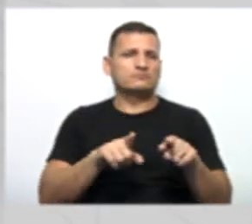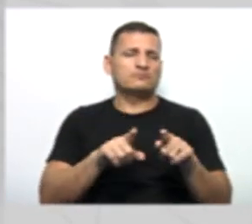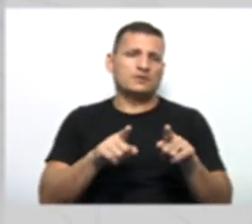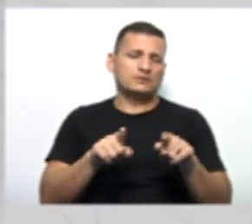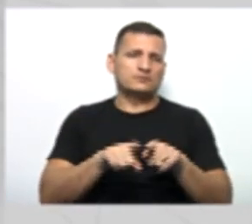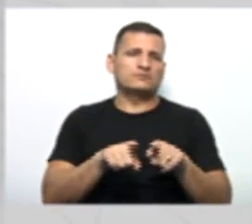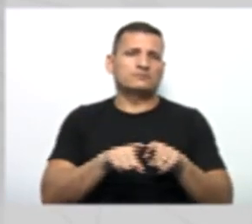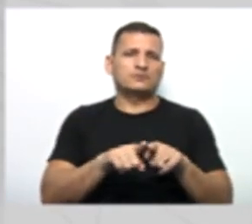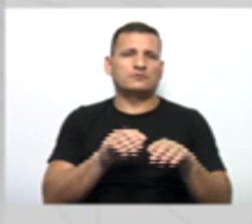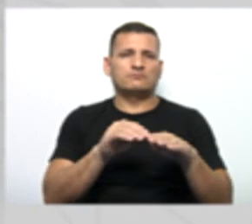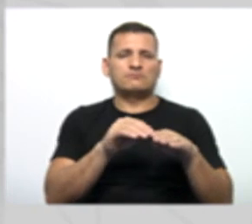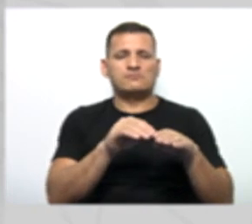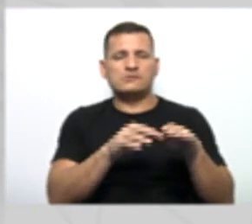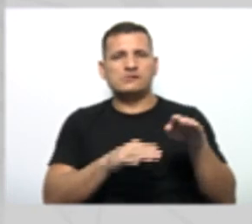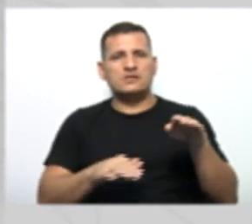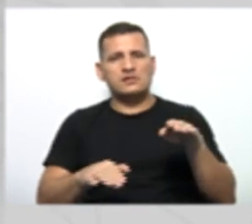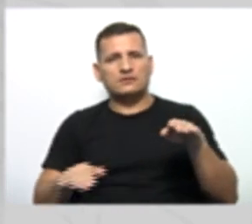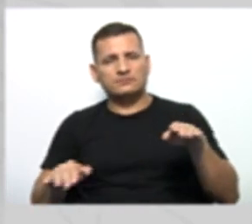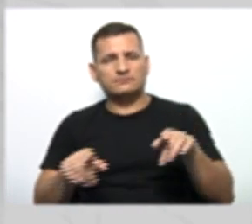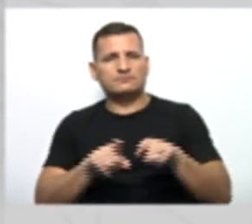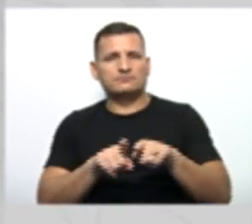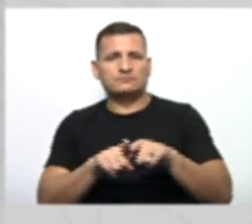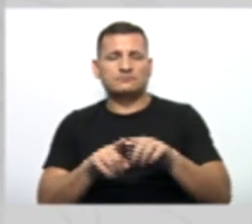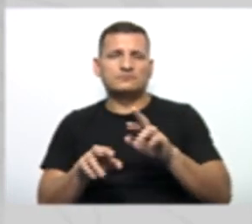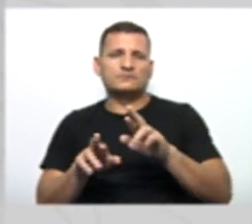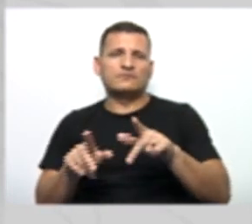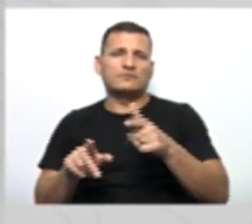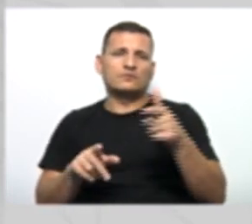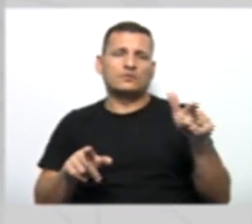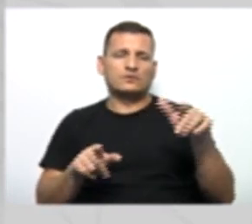erosão diferente de uma área que tem